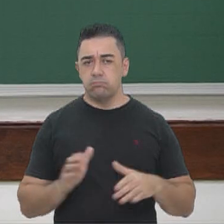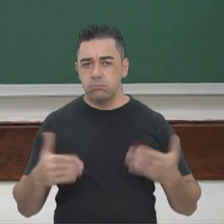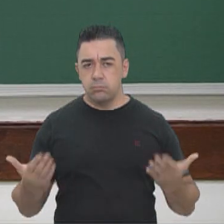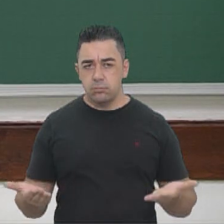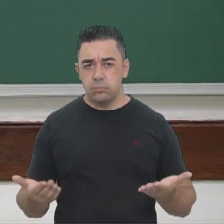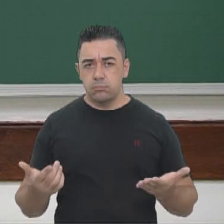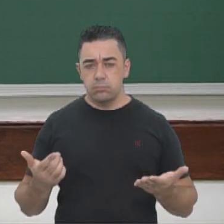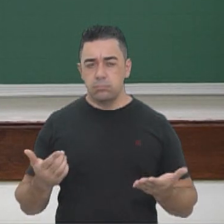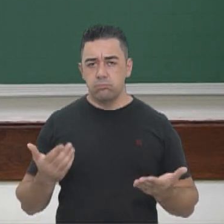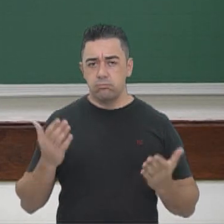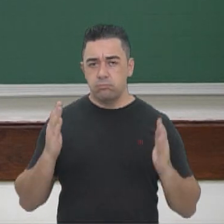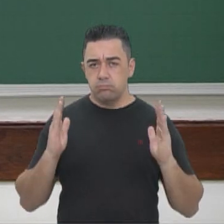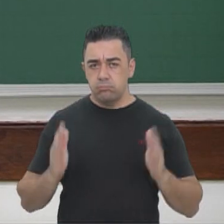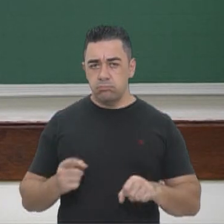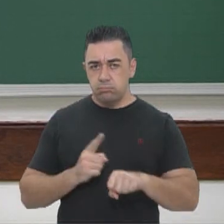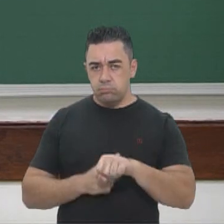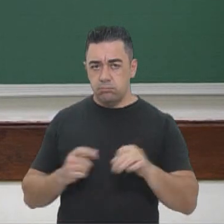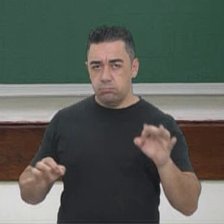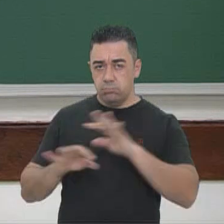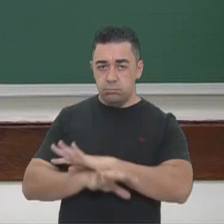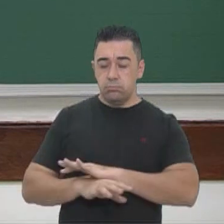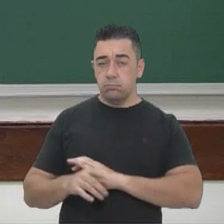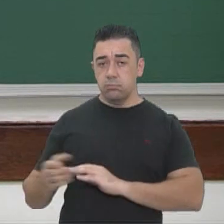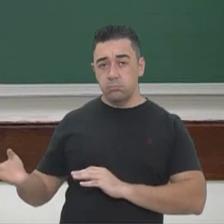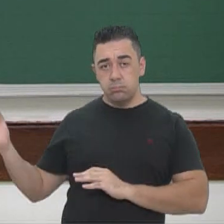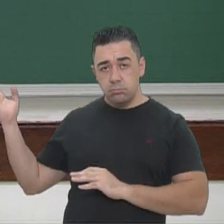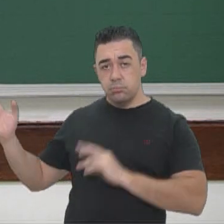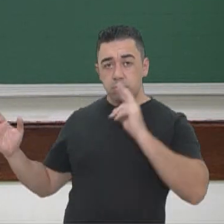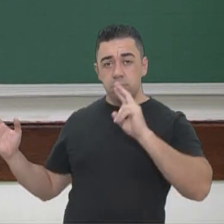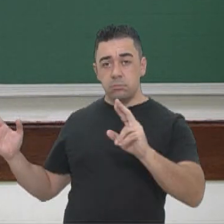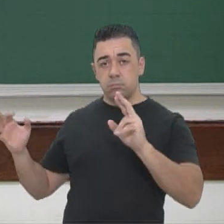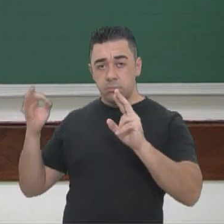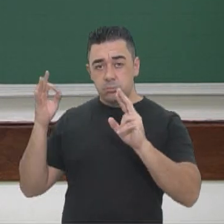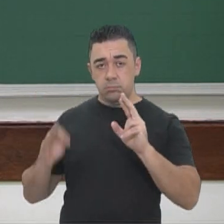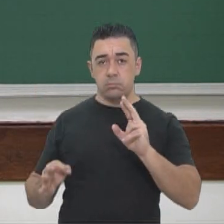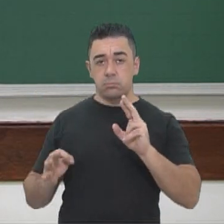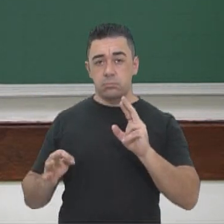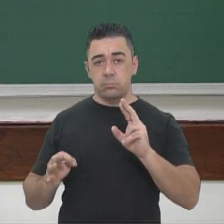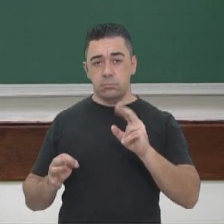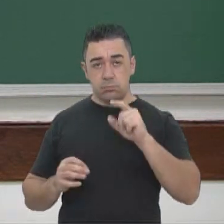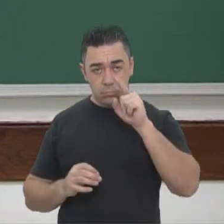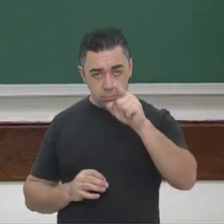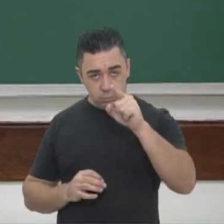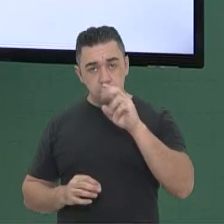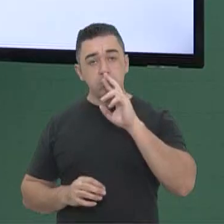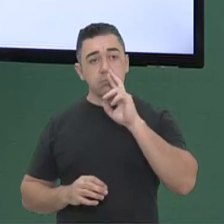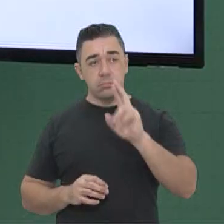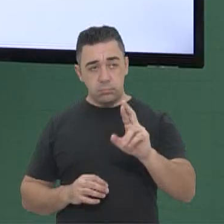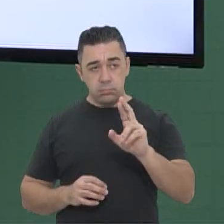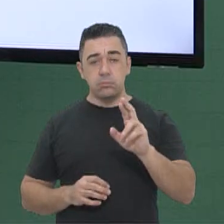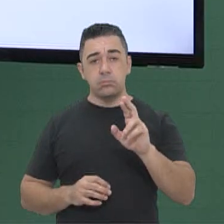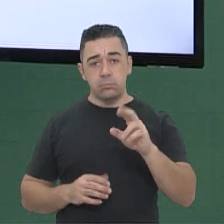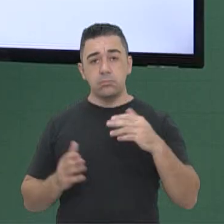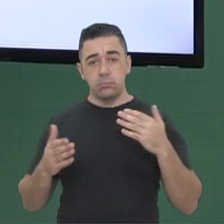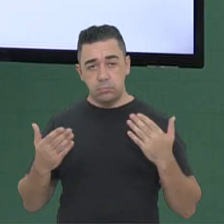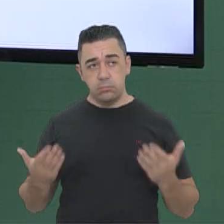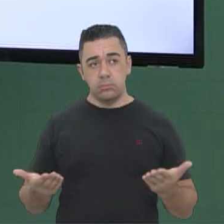Então, após o tempo, vamos à resposta correta. Para você que respondeu,